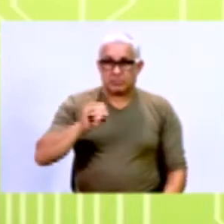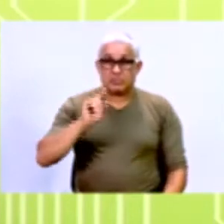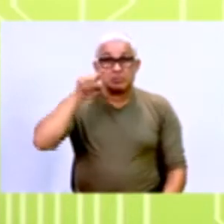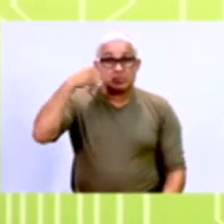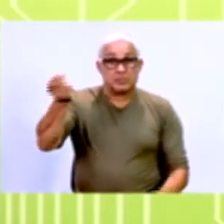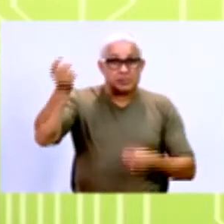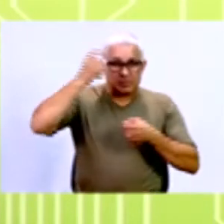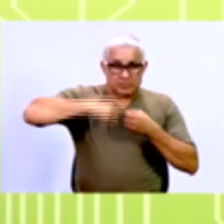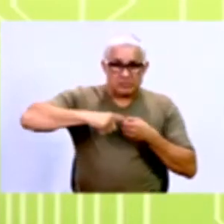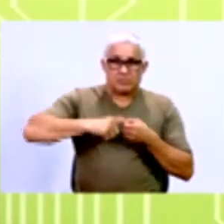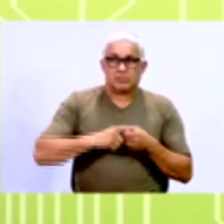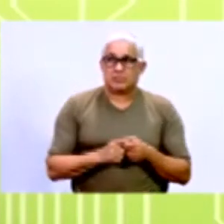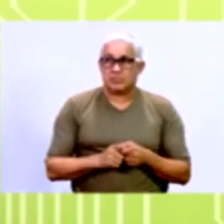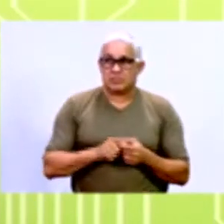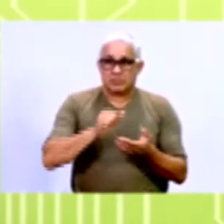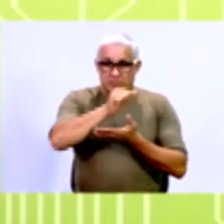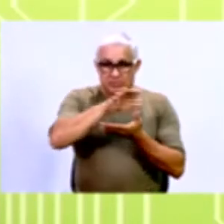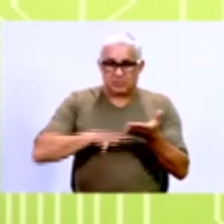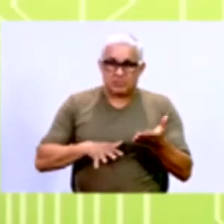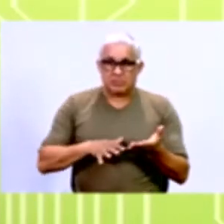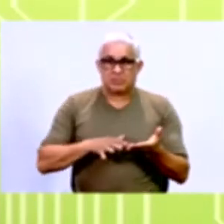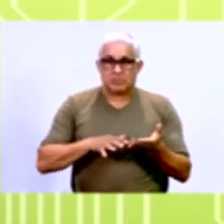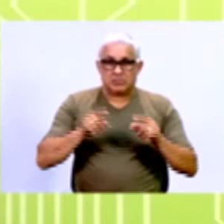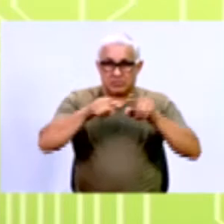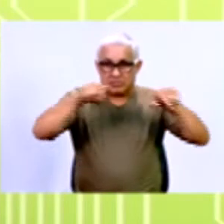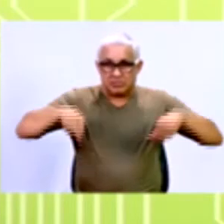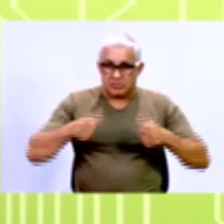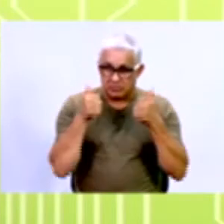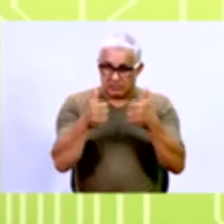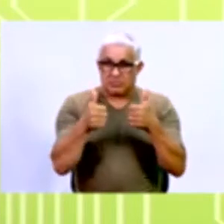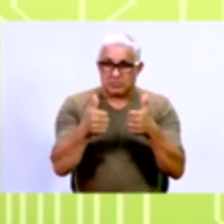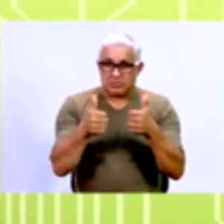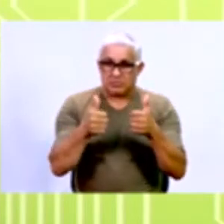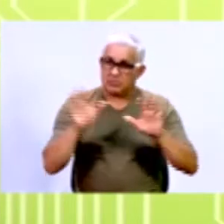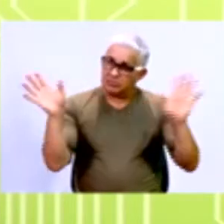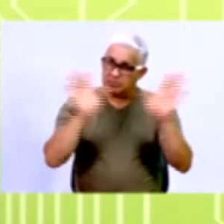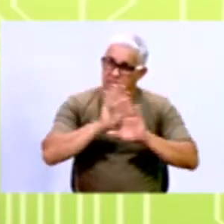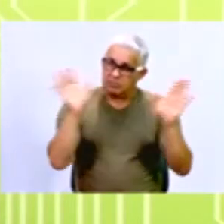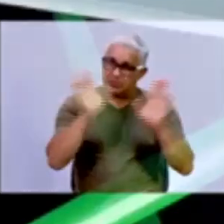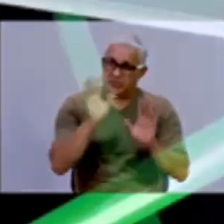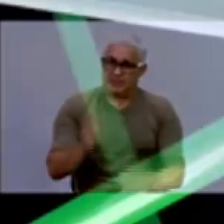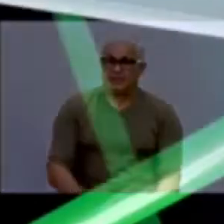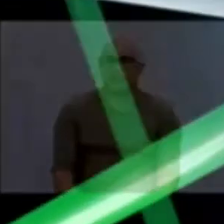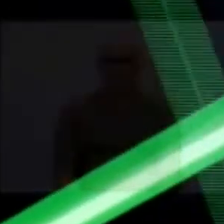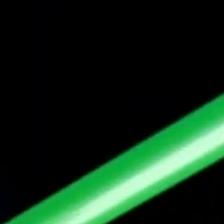pouco a gente volta com a atividade em sala, tá bom? Até daqui a pouco.